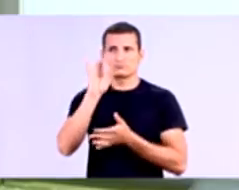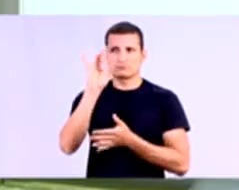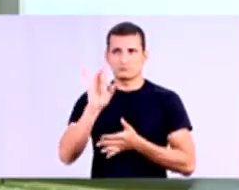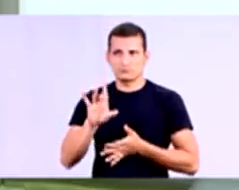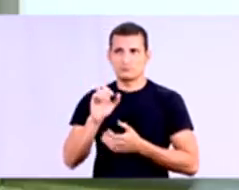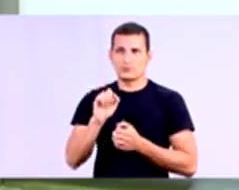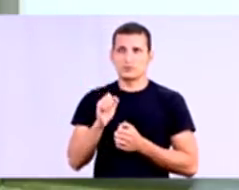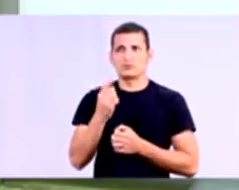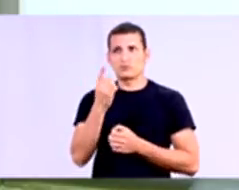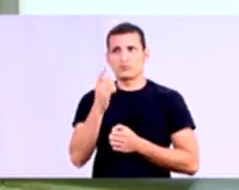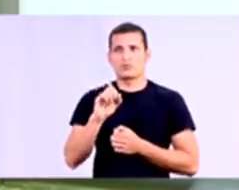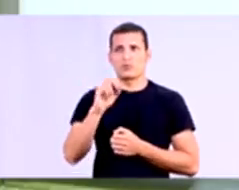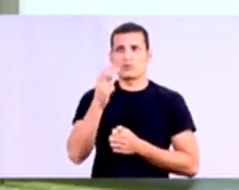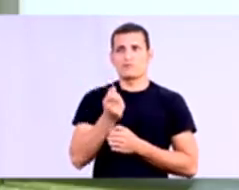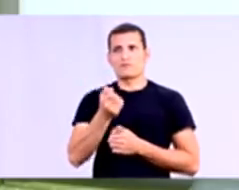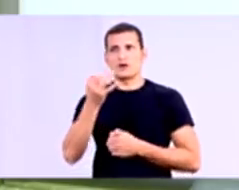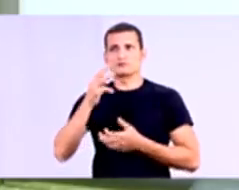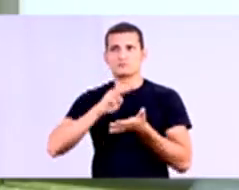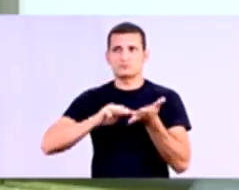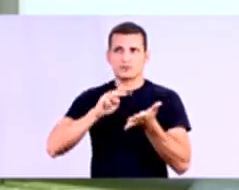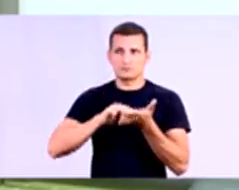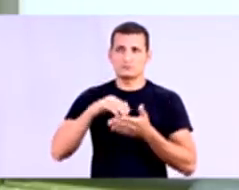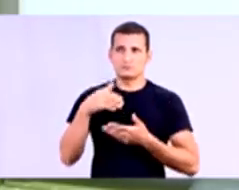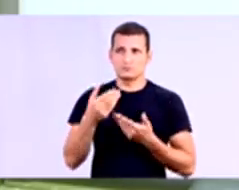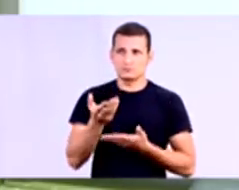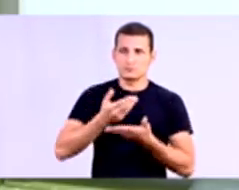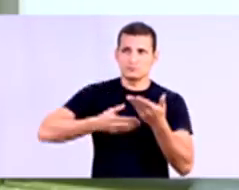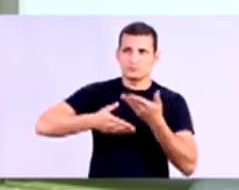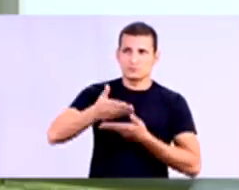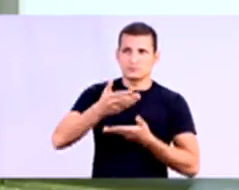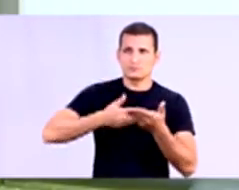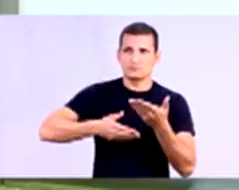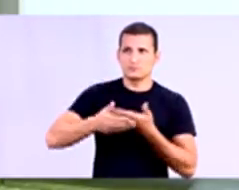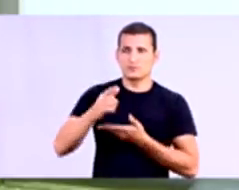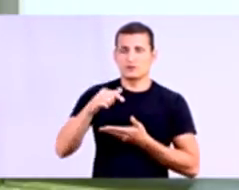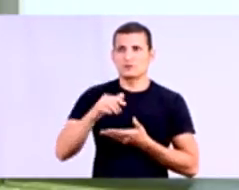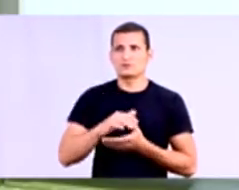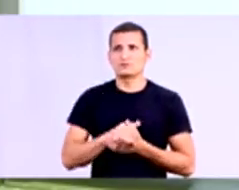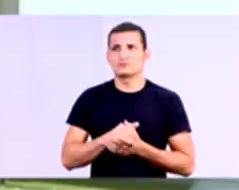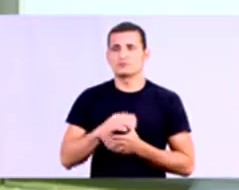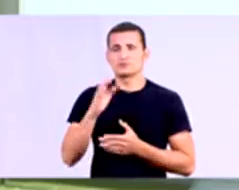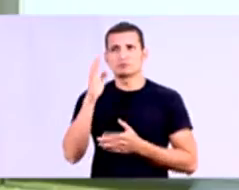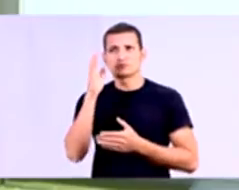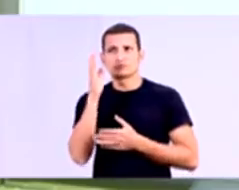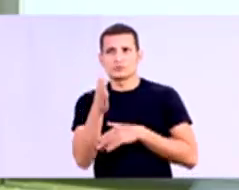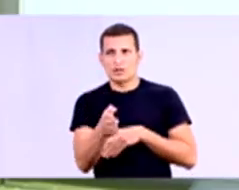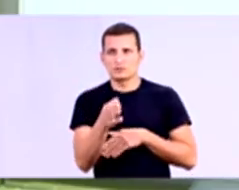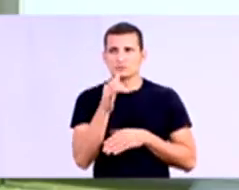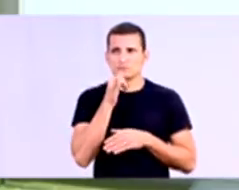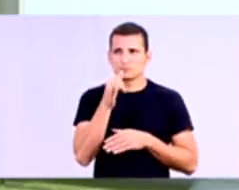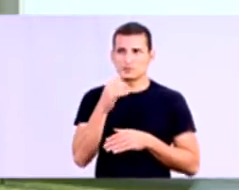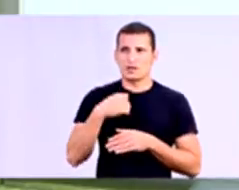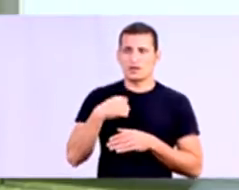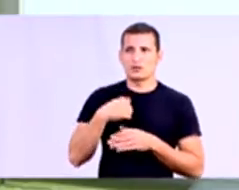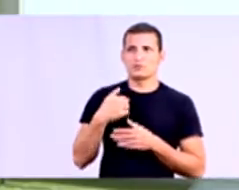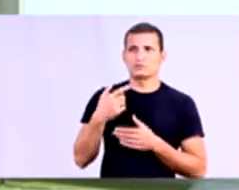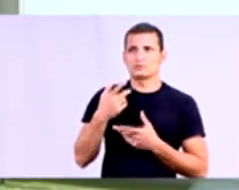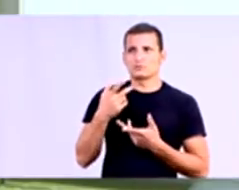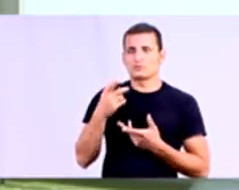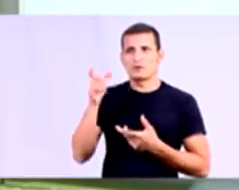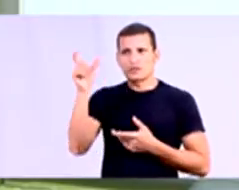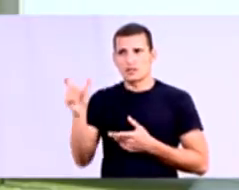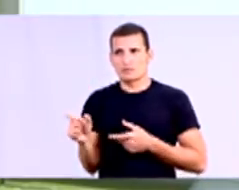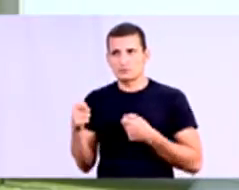gerar um ou mais métodos. Então, a interação é esse relacionamento direto. Se eu digo que o meu cliente